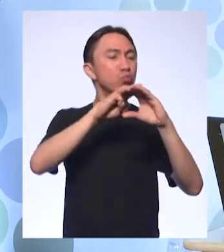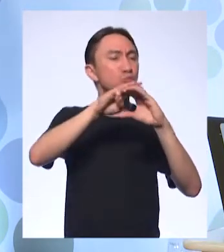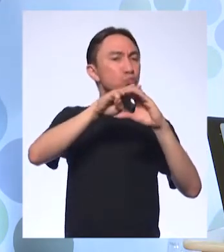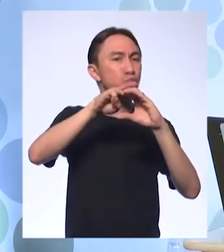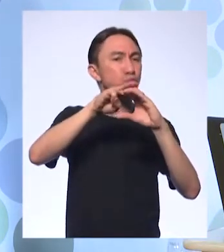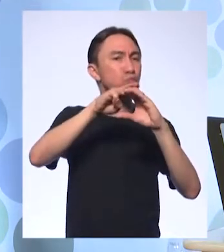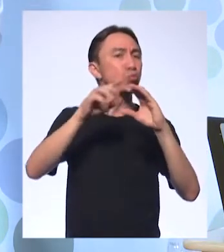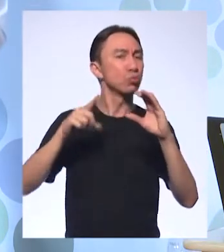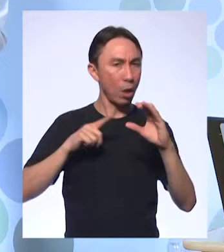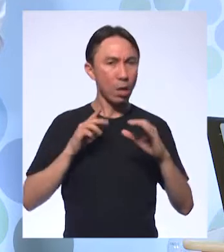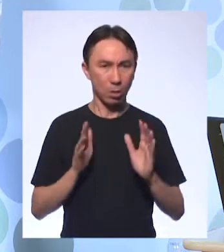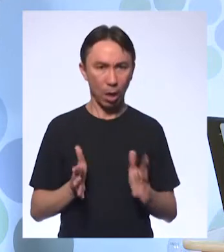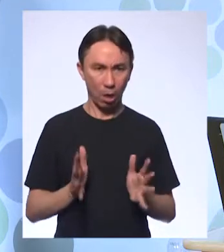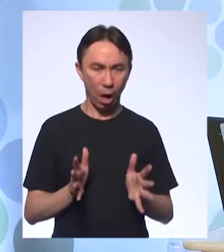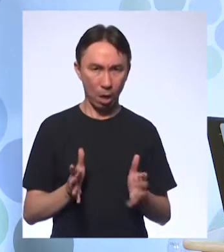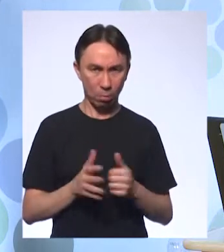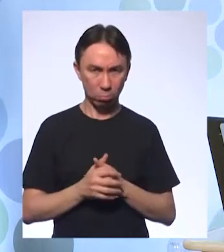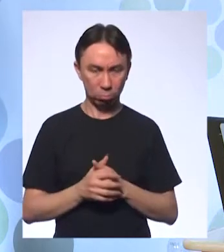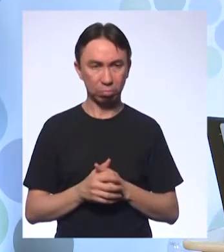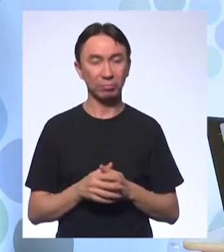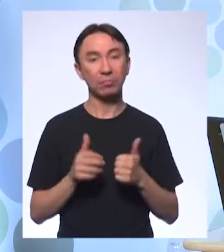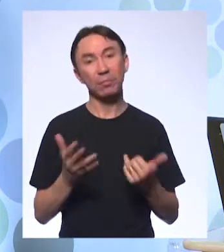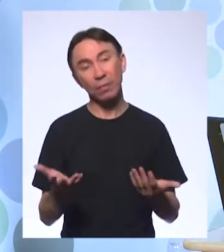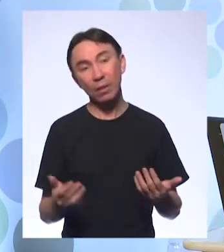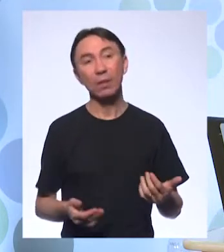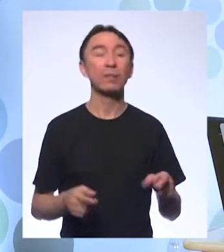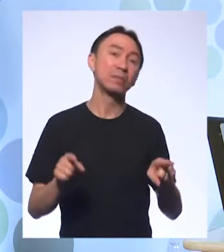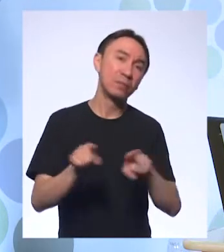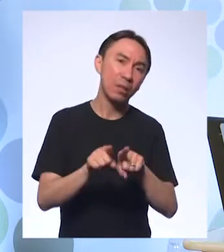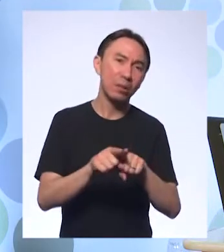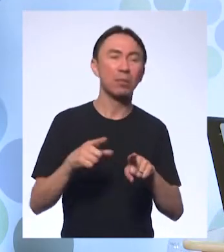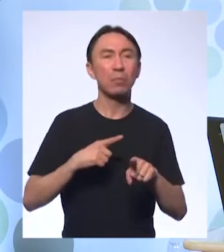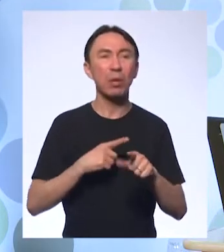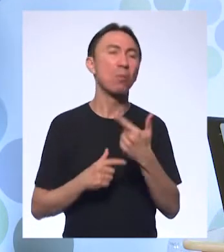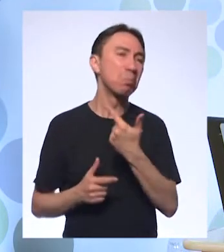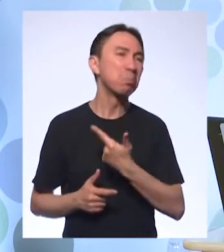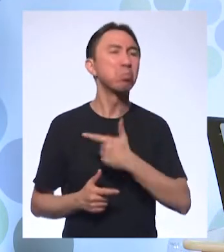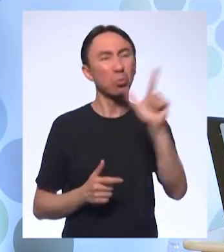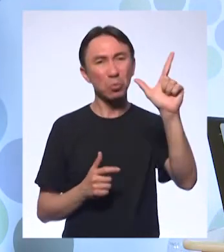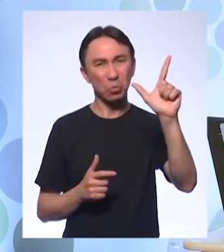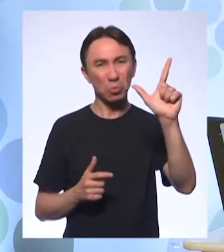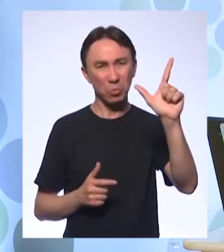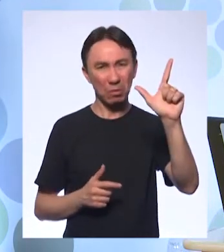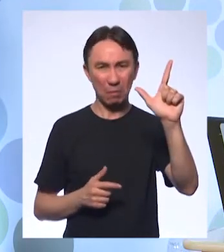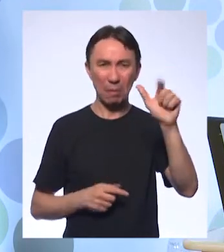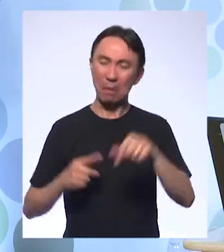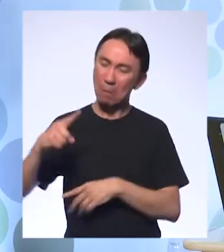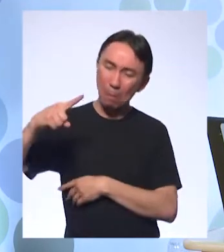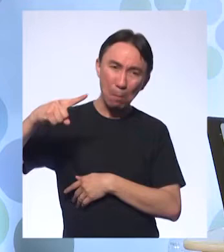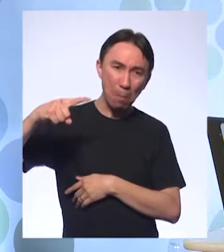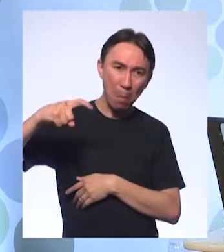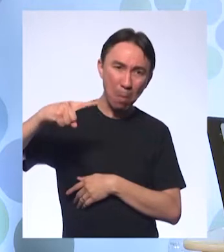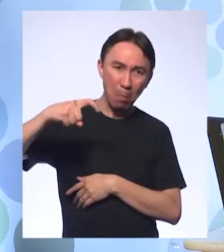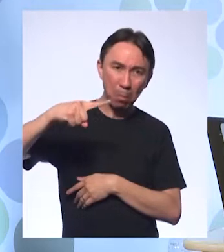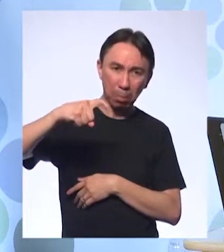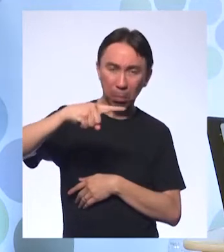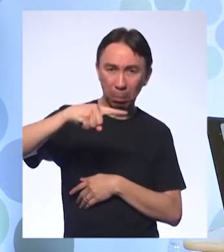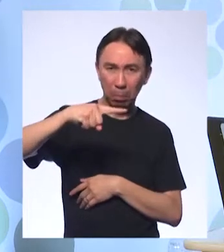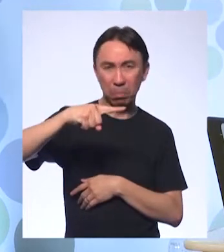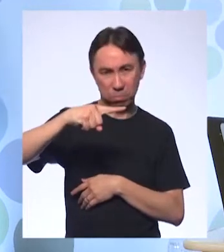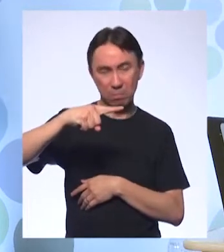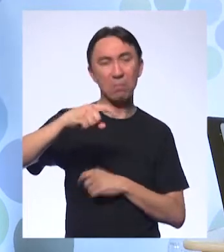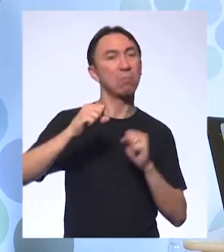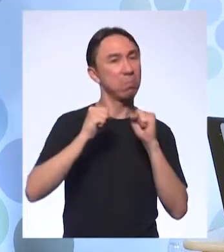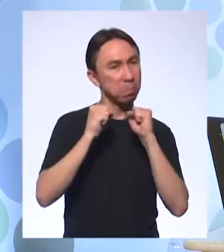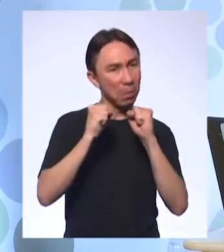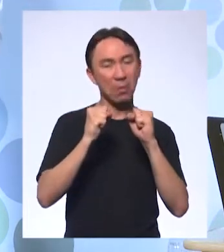tudo bem? E a gente vai ter aí, por exemplo, alguns protozoários que também podem causar doença sexualmente transmissível, até